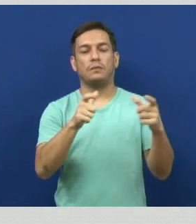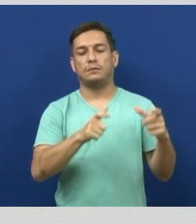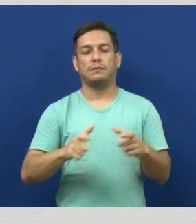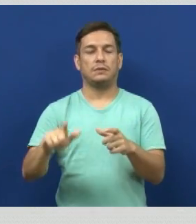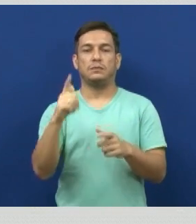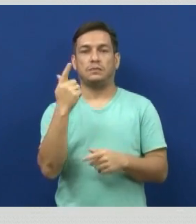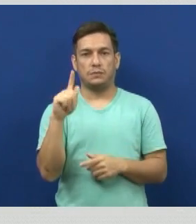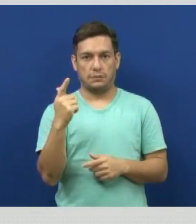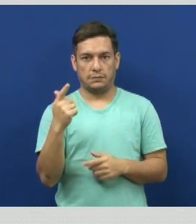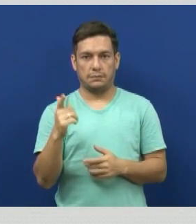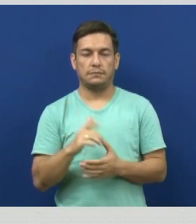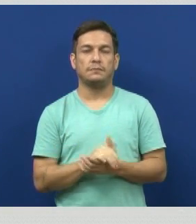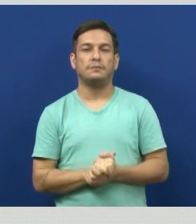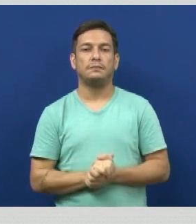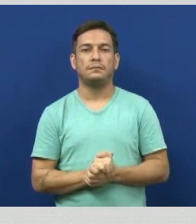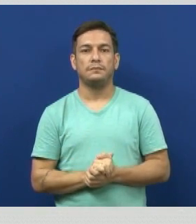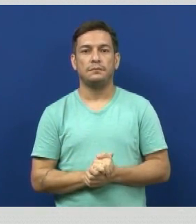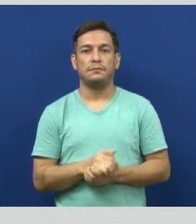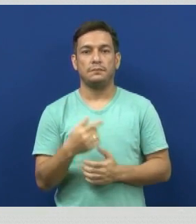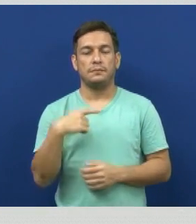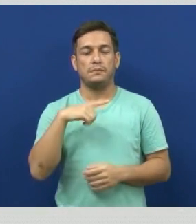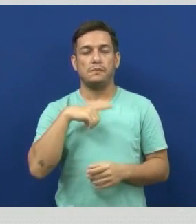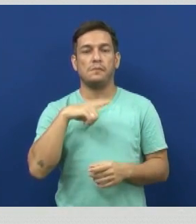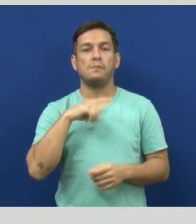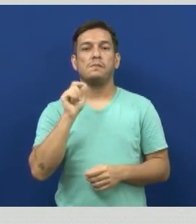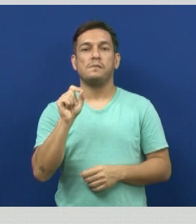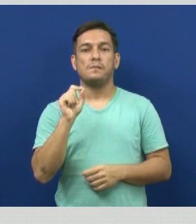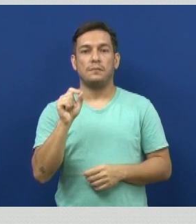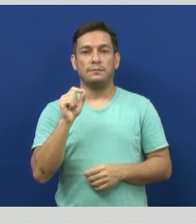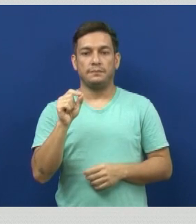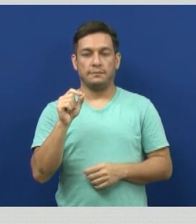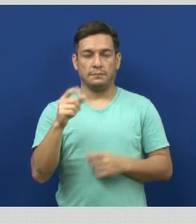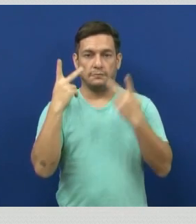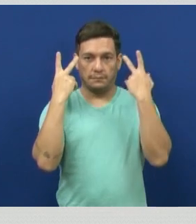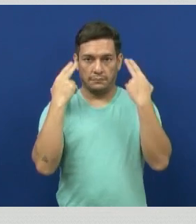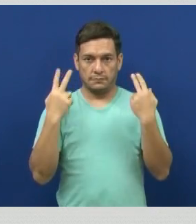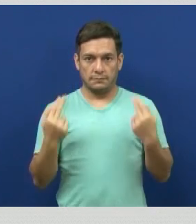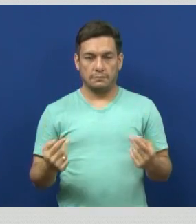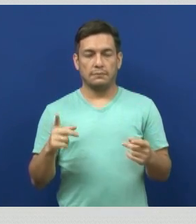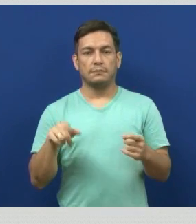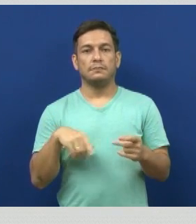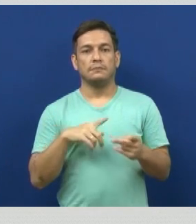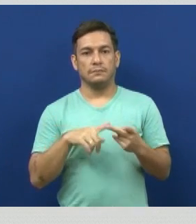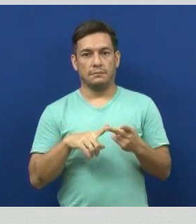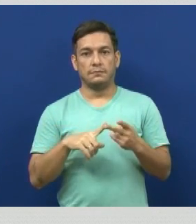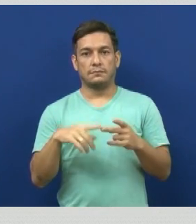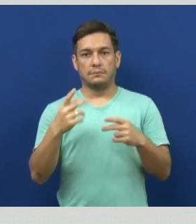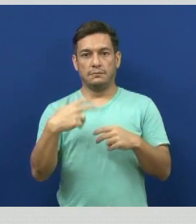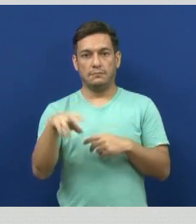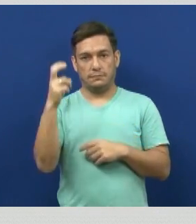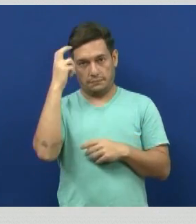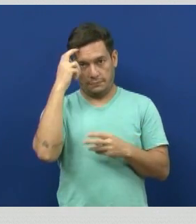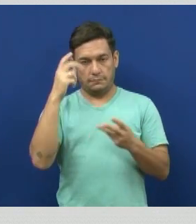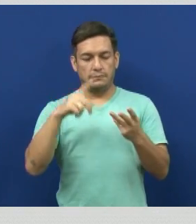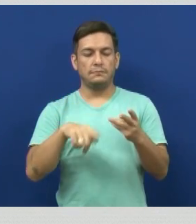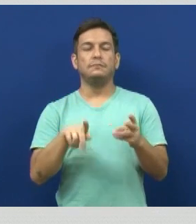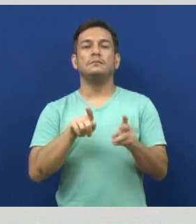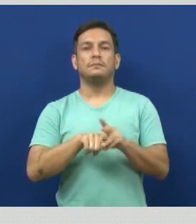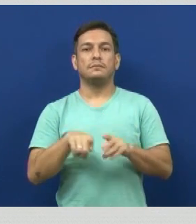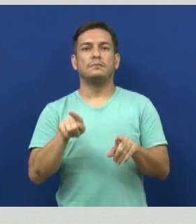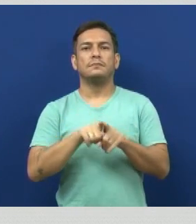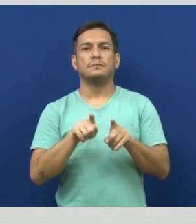espaço geográfico. Então eu tenho dentro dele elementos naturais, elementos culturais e os